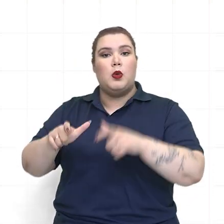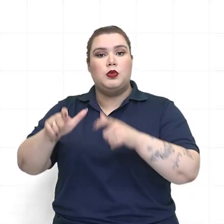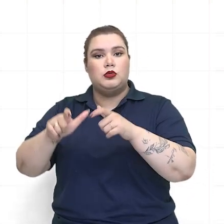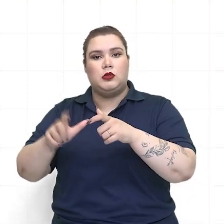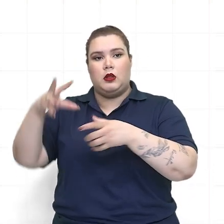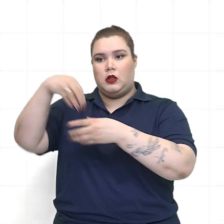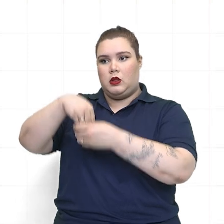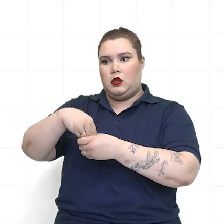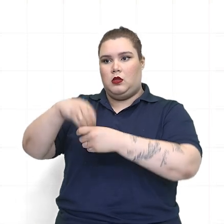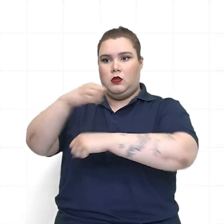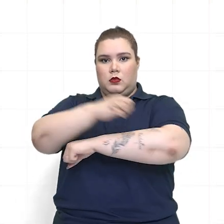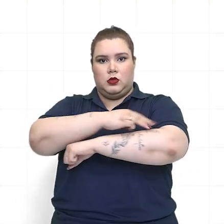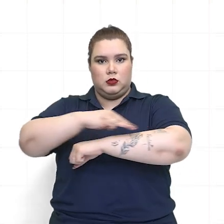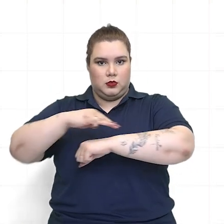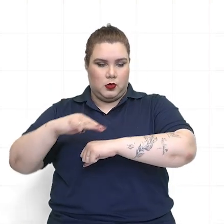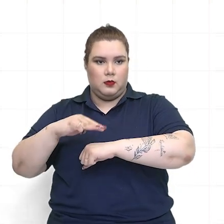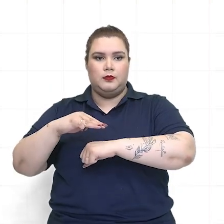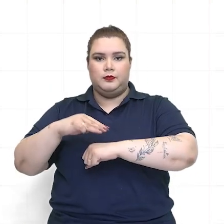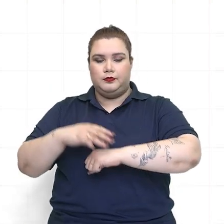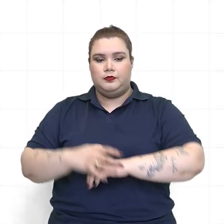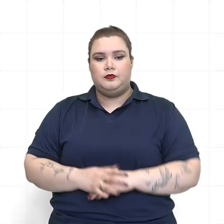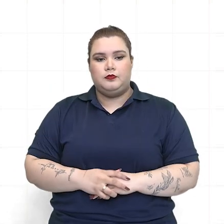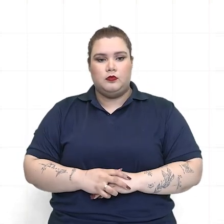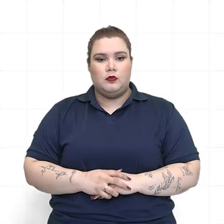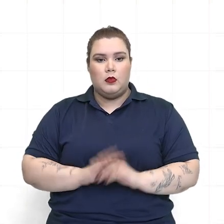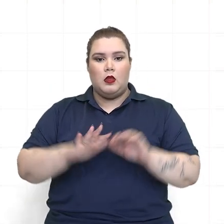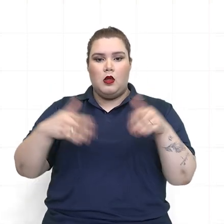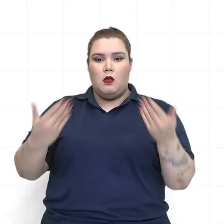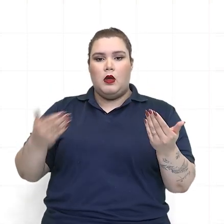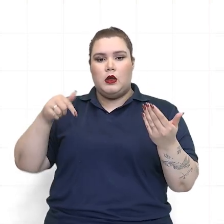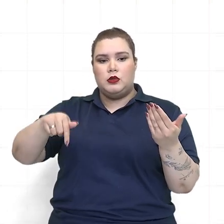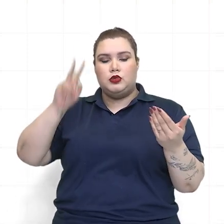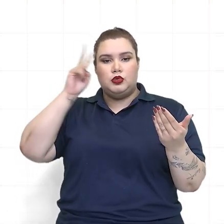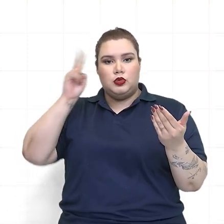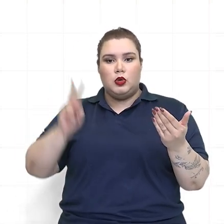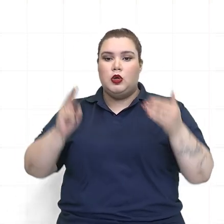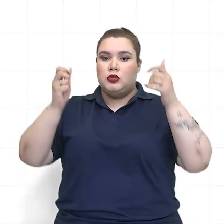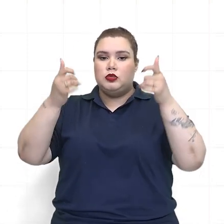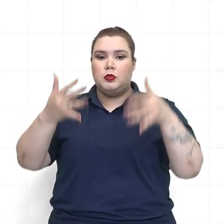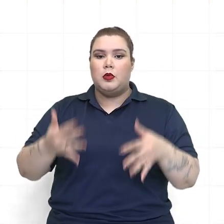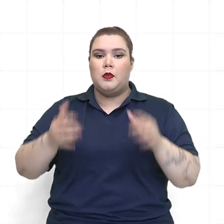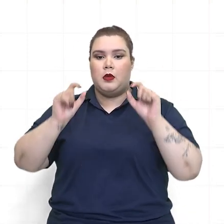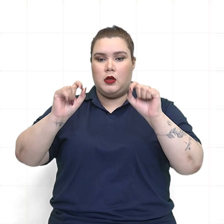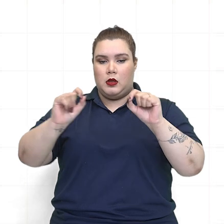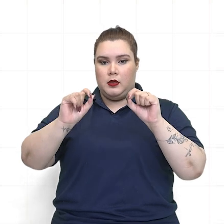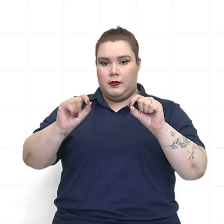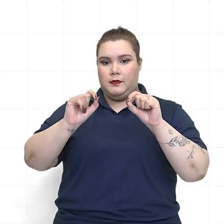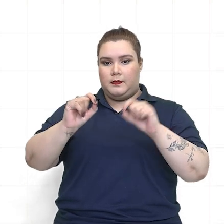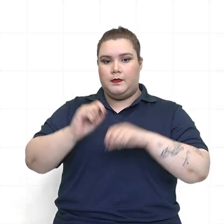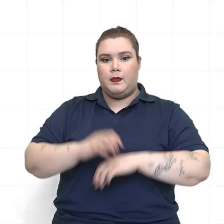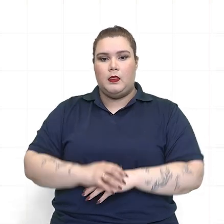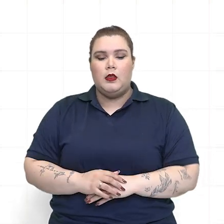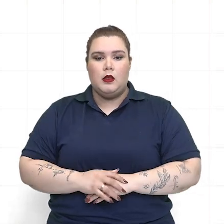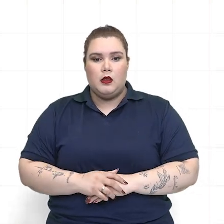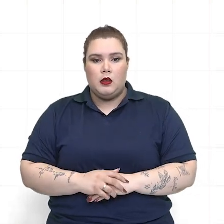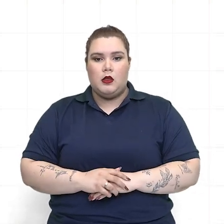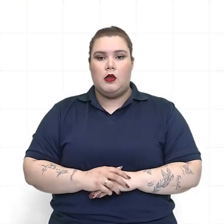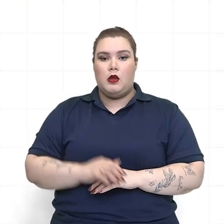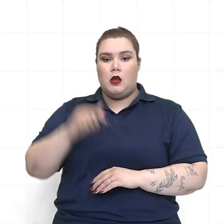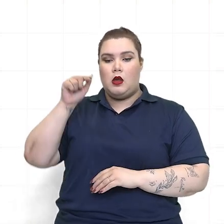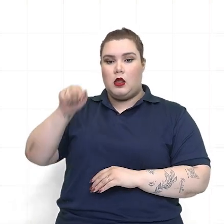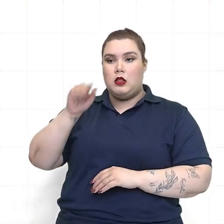na Mesopotâmia. Segundo a narrativa, né, o Abraão teria recebido